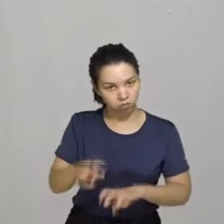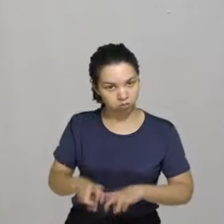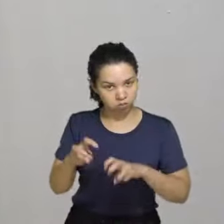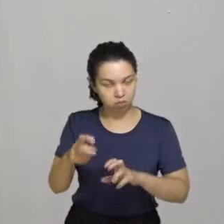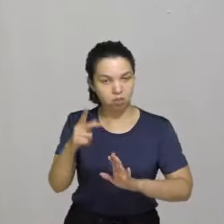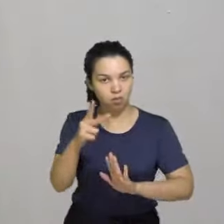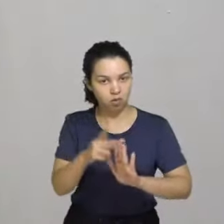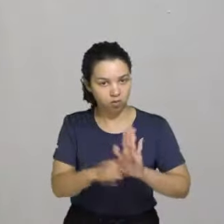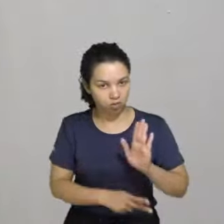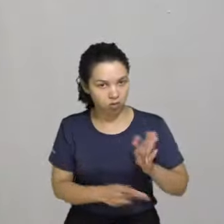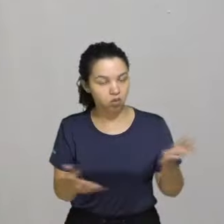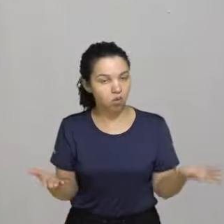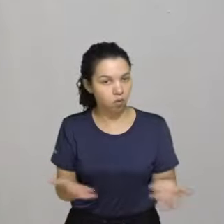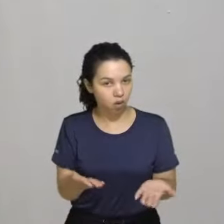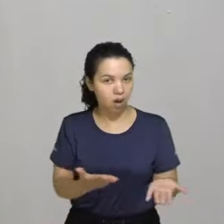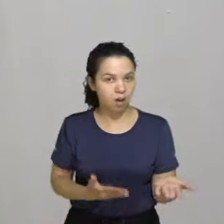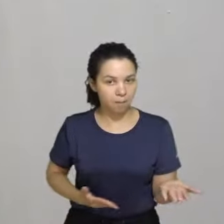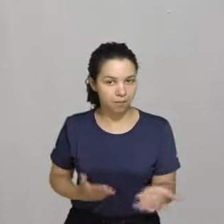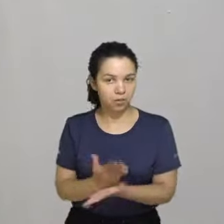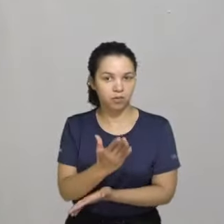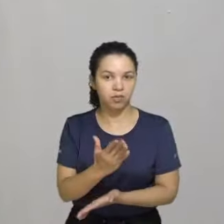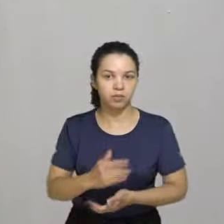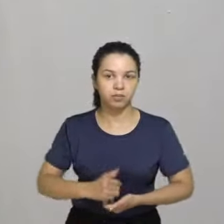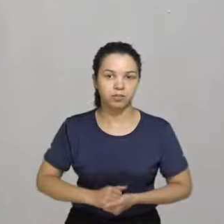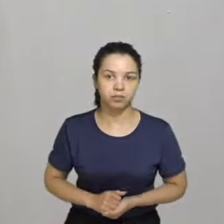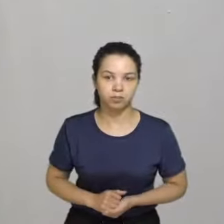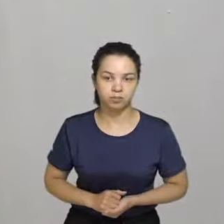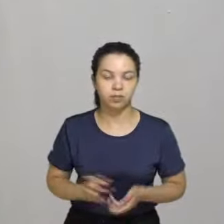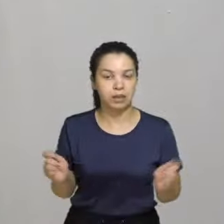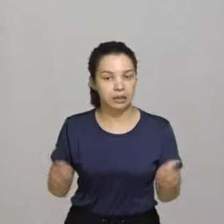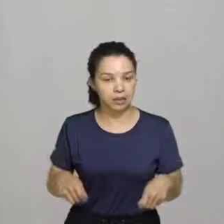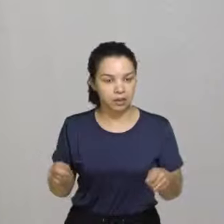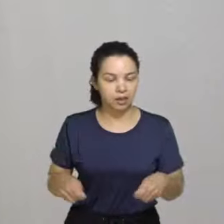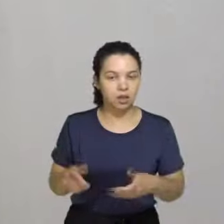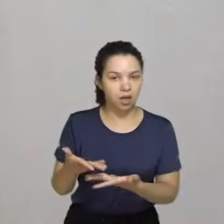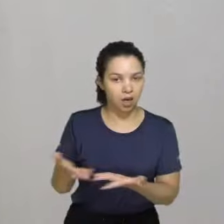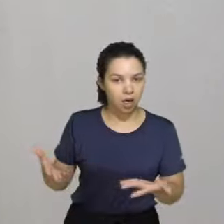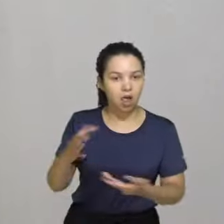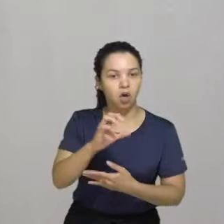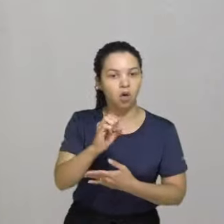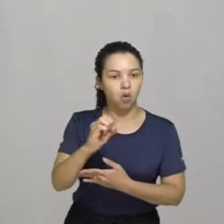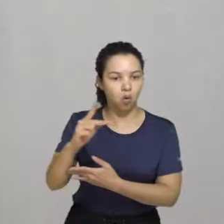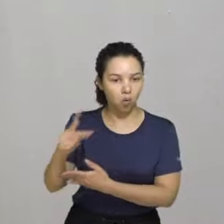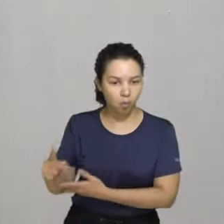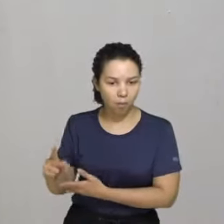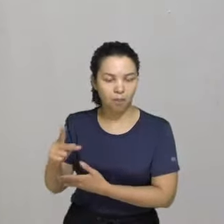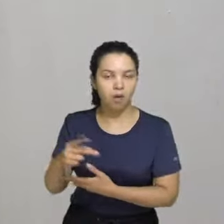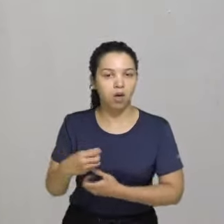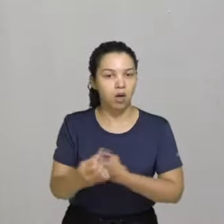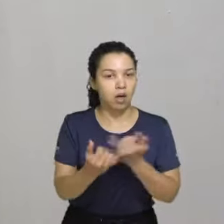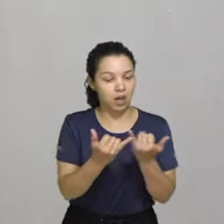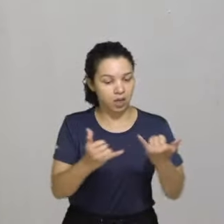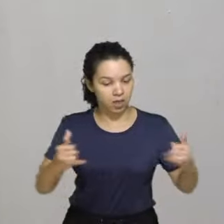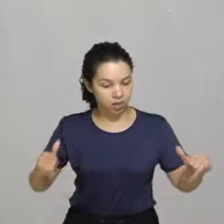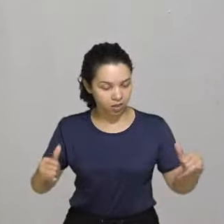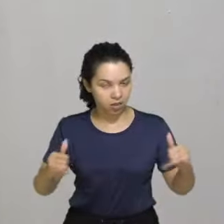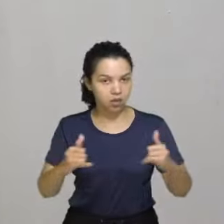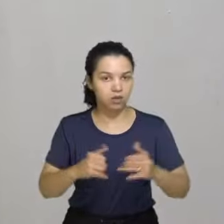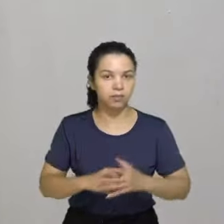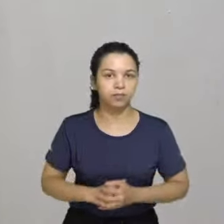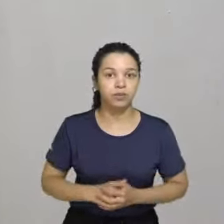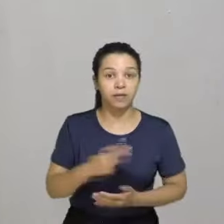esse, inclusive, que hoje foi aprovado, oportunizando as nossas cooperativas de distribuição de energia elétrica, 22